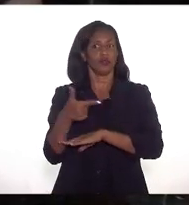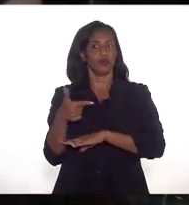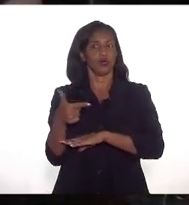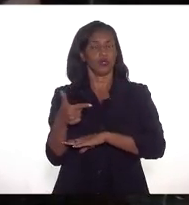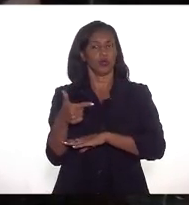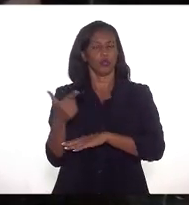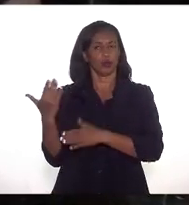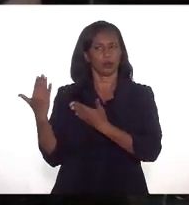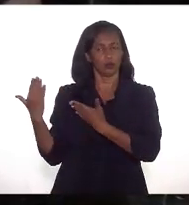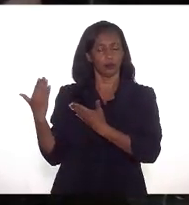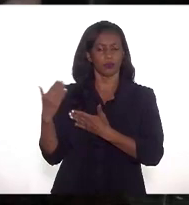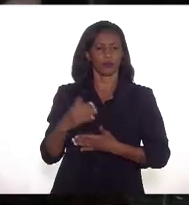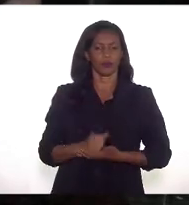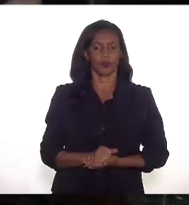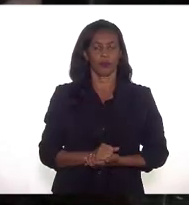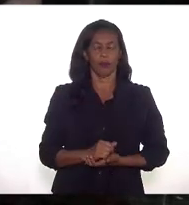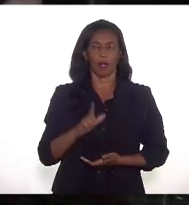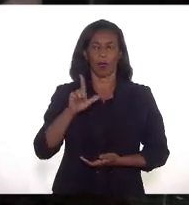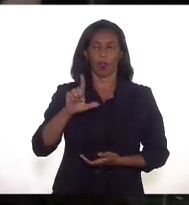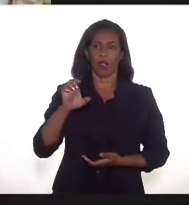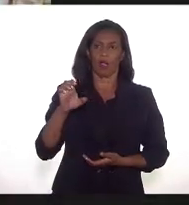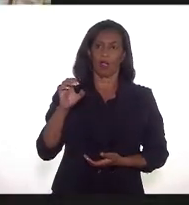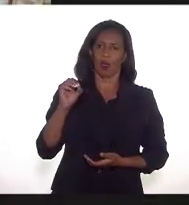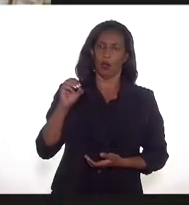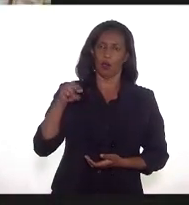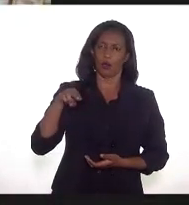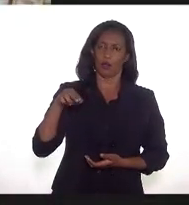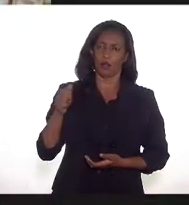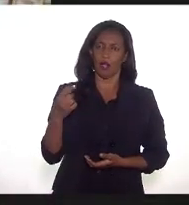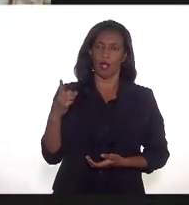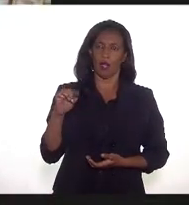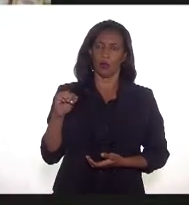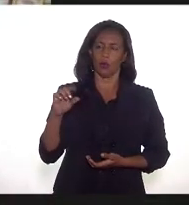Com a palavra, o senhor Leonardo Lobo.